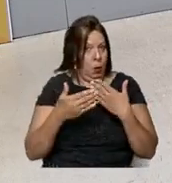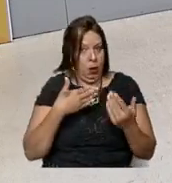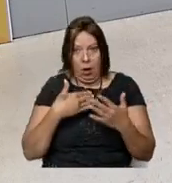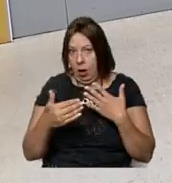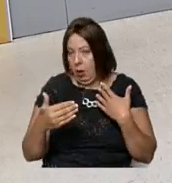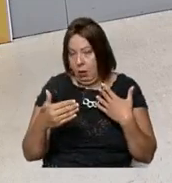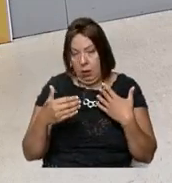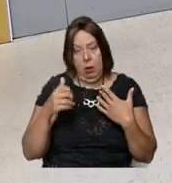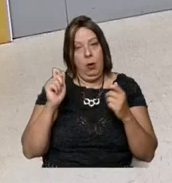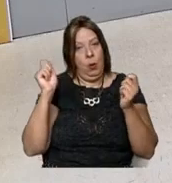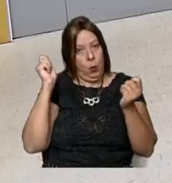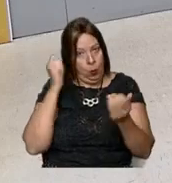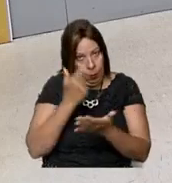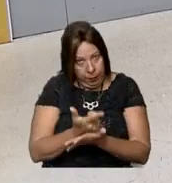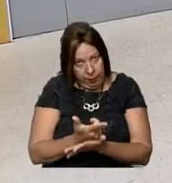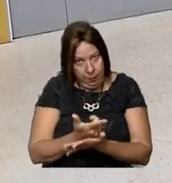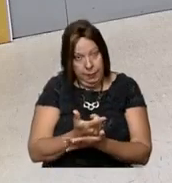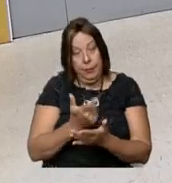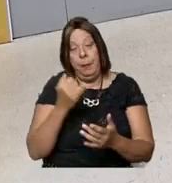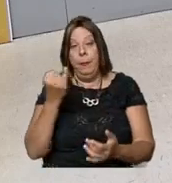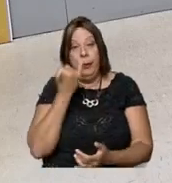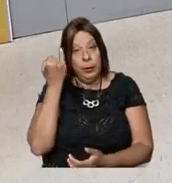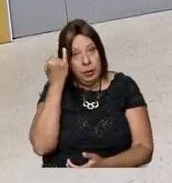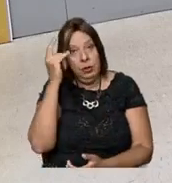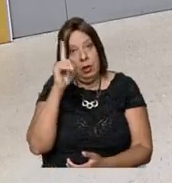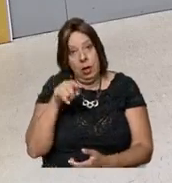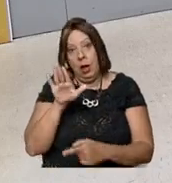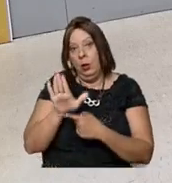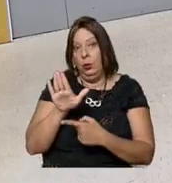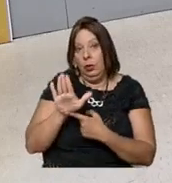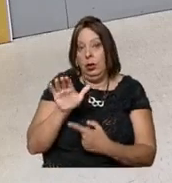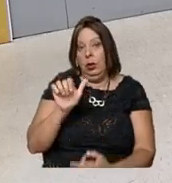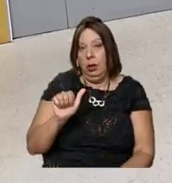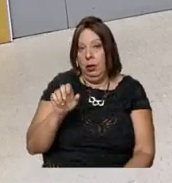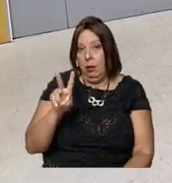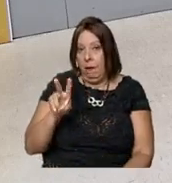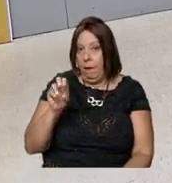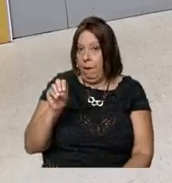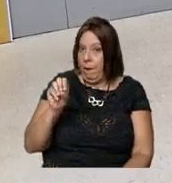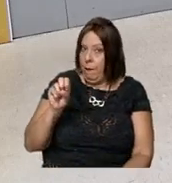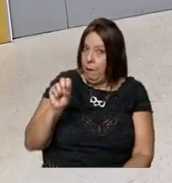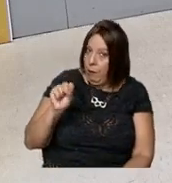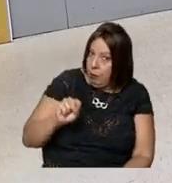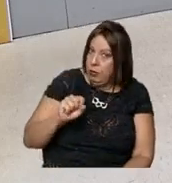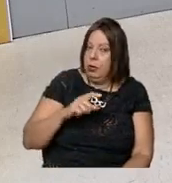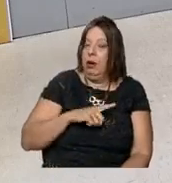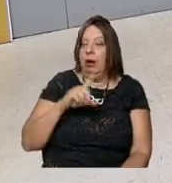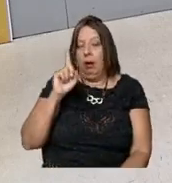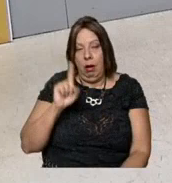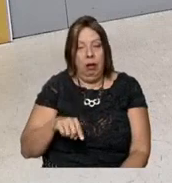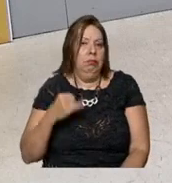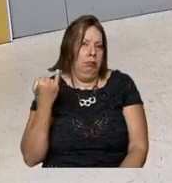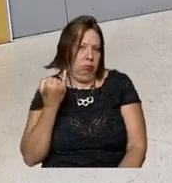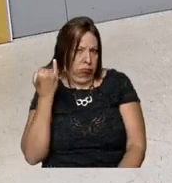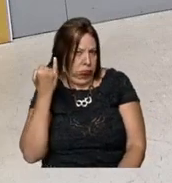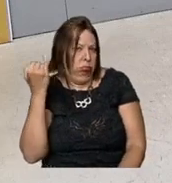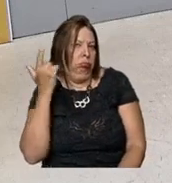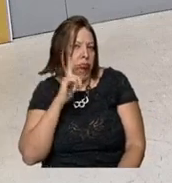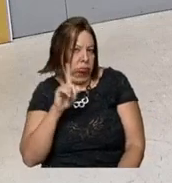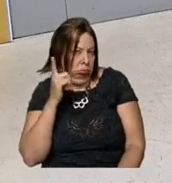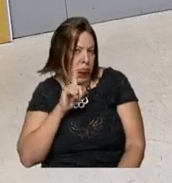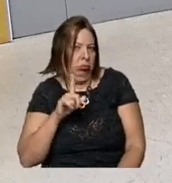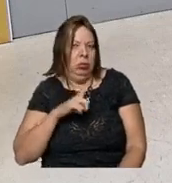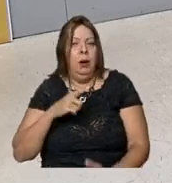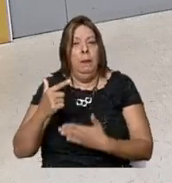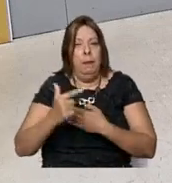Associação dos Voluntários a Serviço da Oncologia em Sergipe, e isso aí já é uma vitória para todo mundo, né? Você já faz